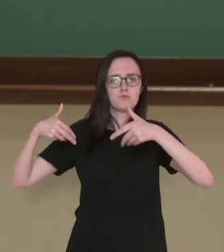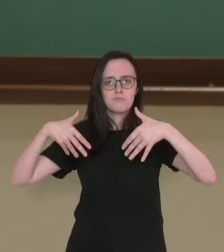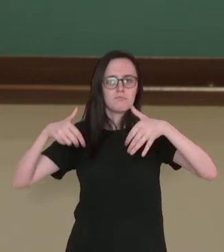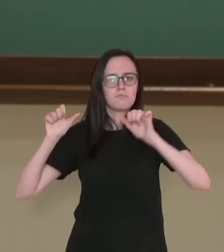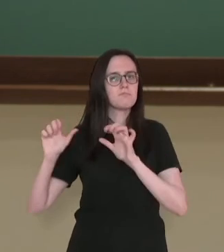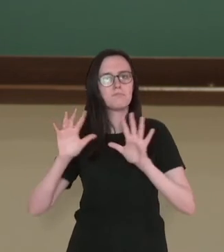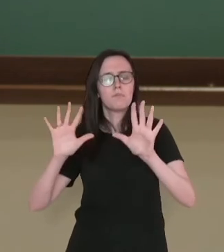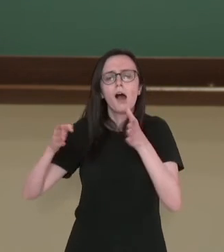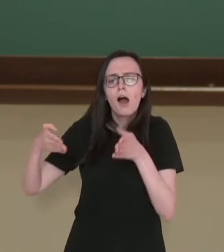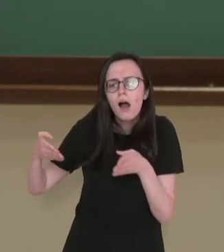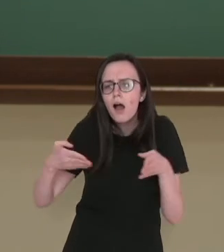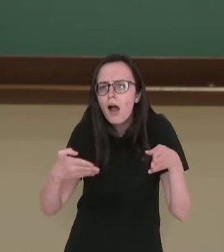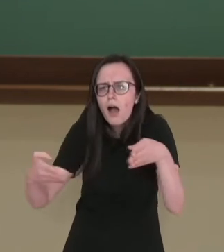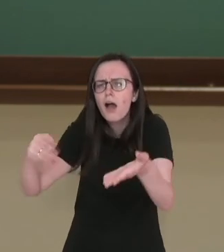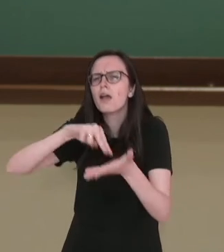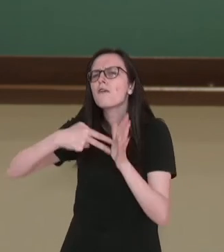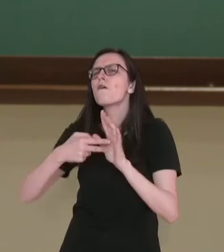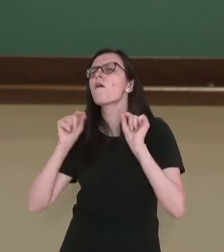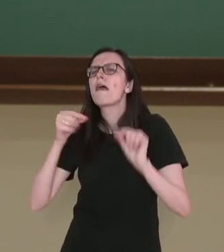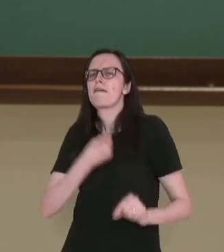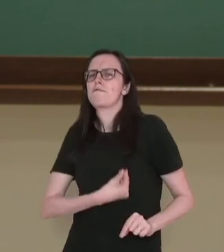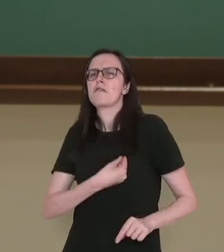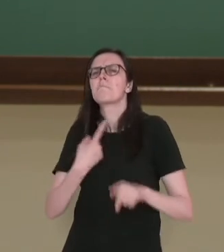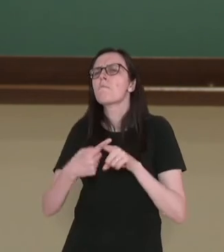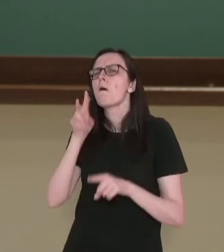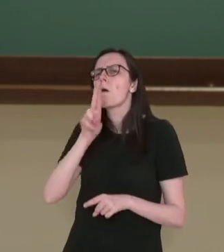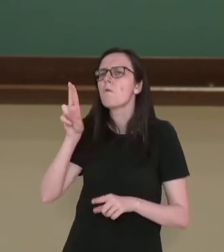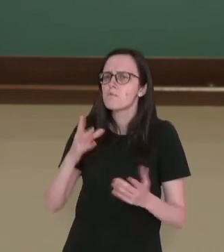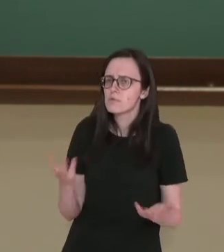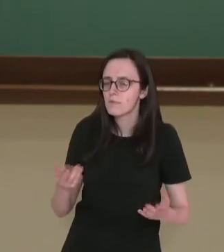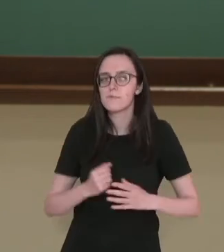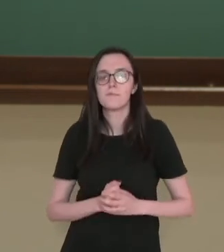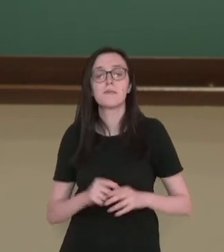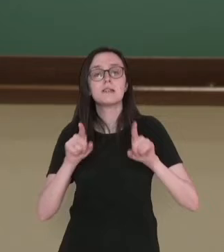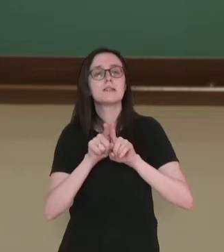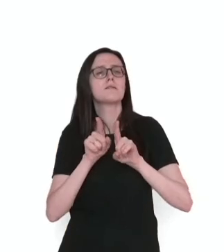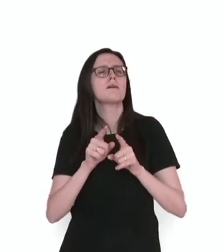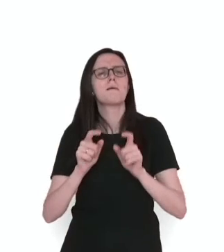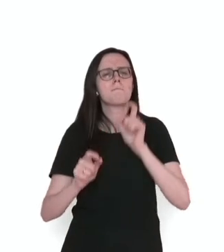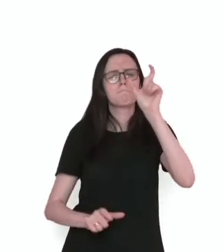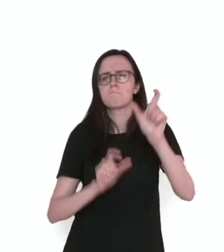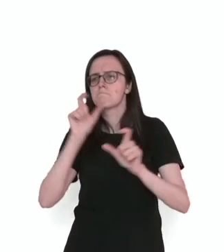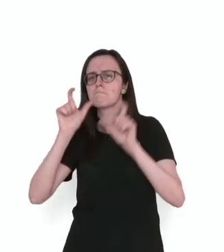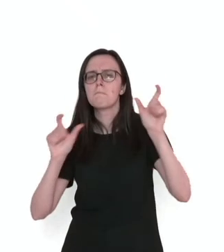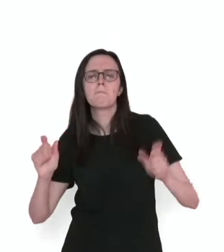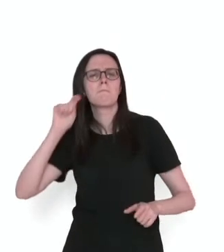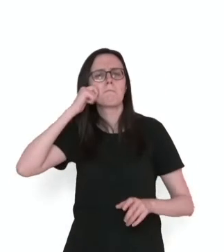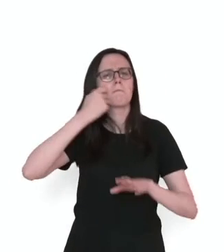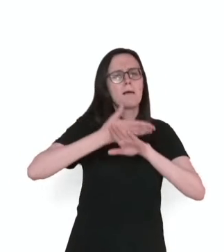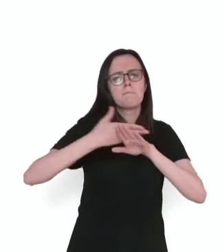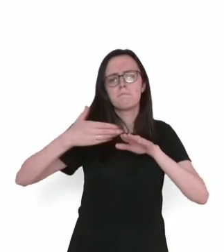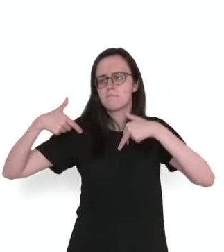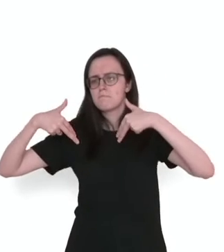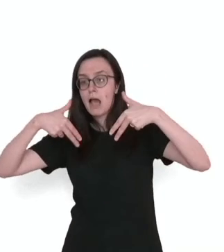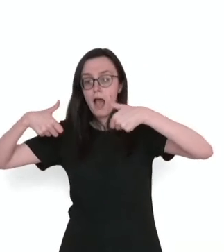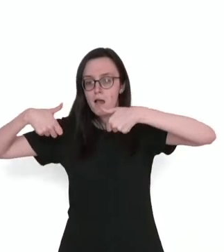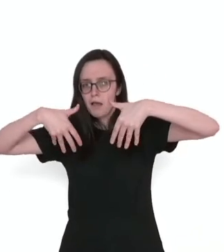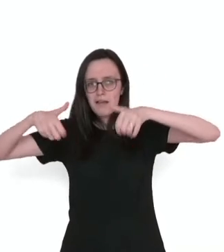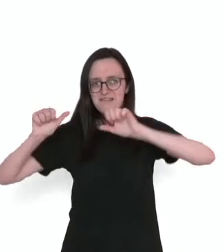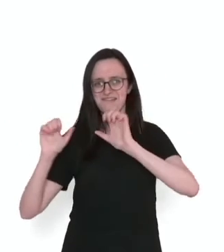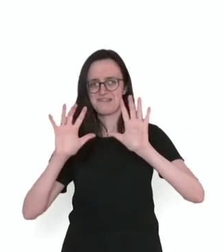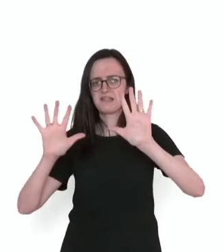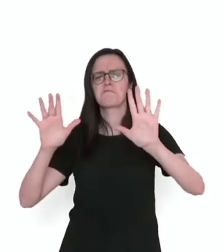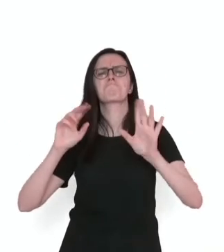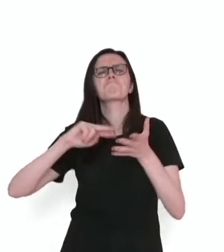palavra estrada para referir-se à vida, né? Por que ele utiliza isso? E as palavras pretos, brancos, coloridos em uma só caminhada?